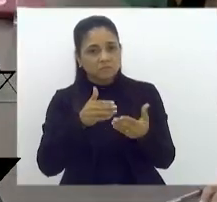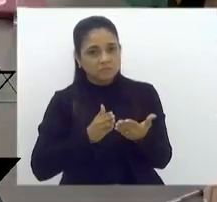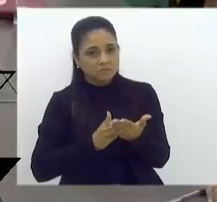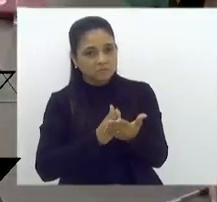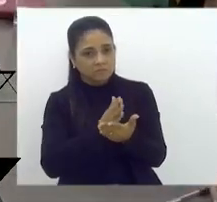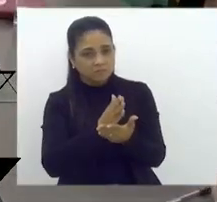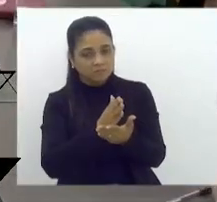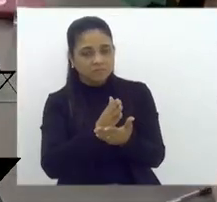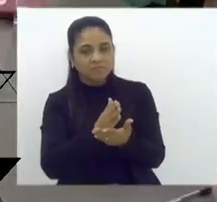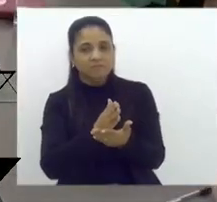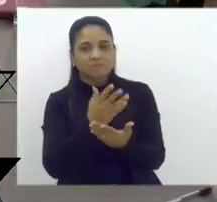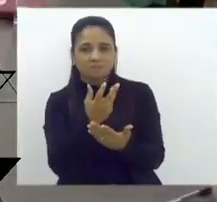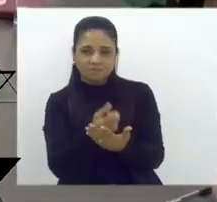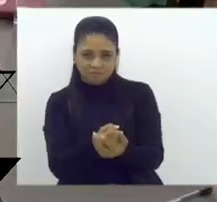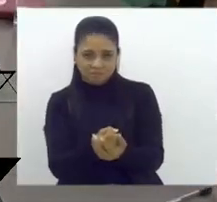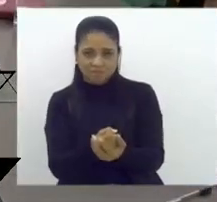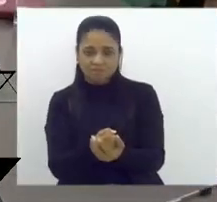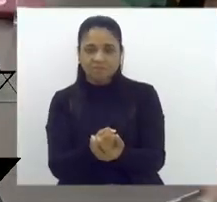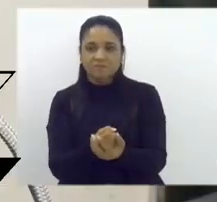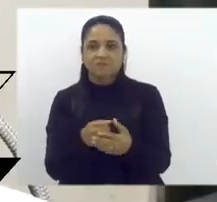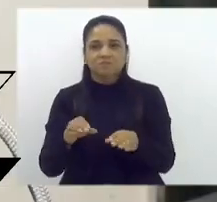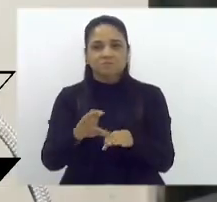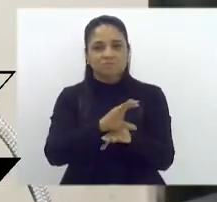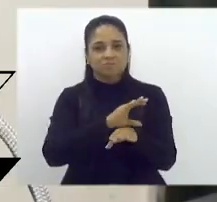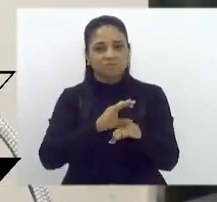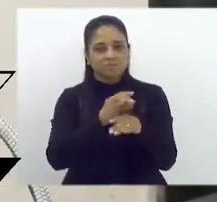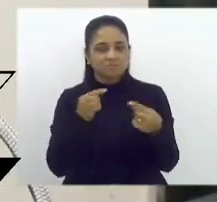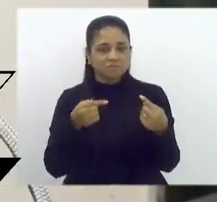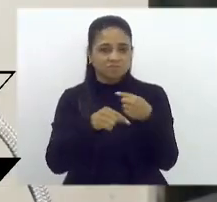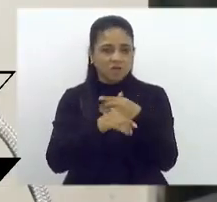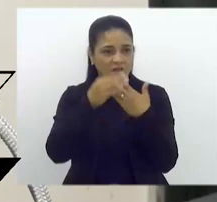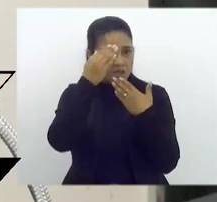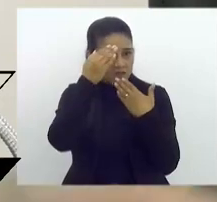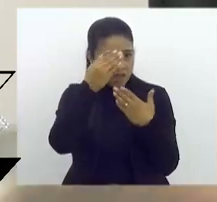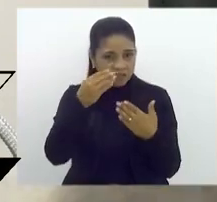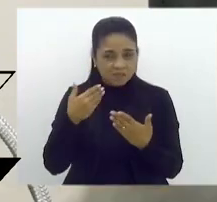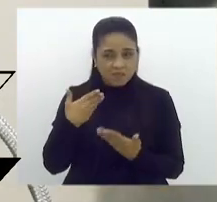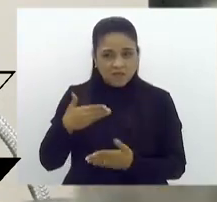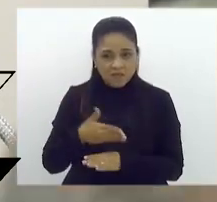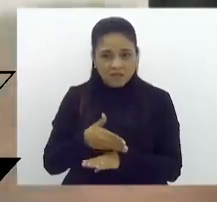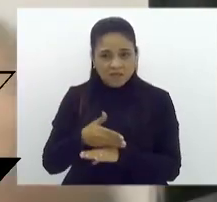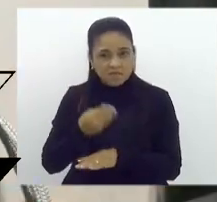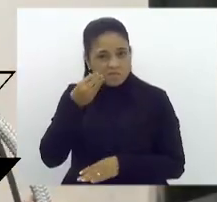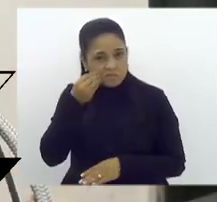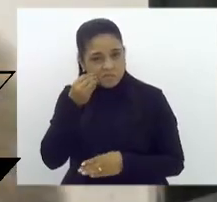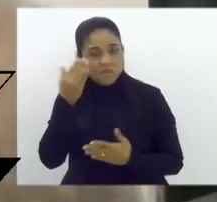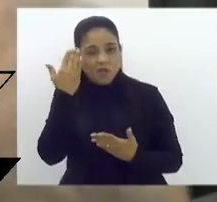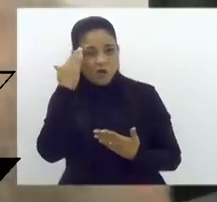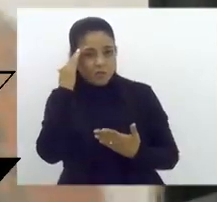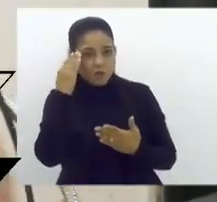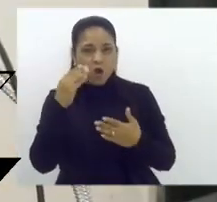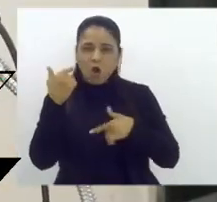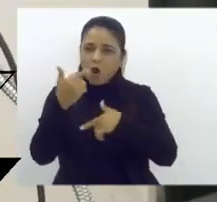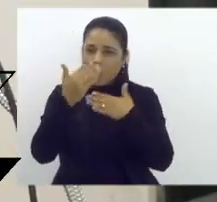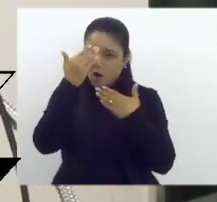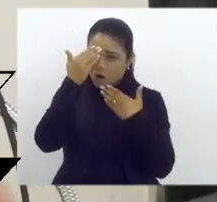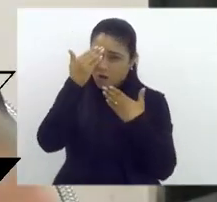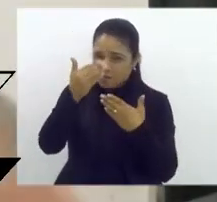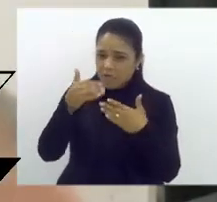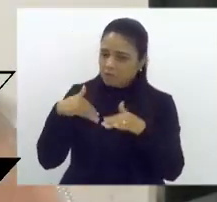pela inconstitucionalidade. Agradeço a presença de todos, a compreensão, obrigado pela